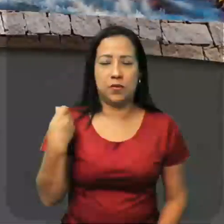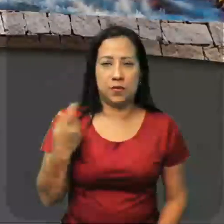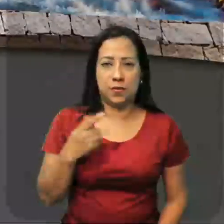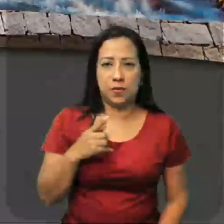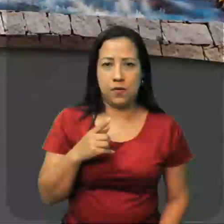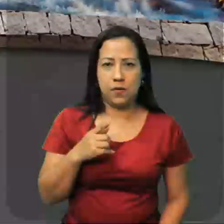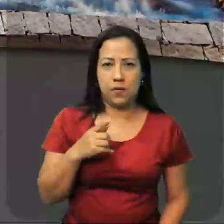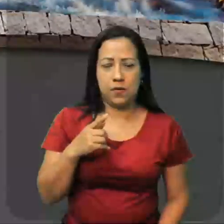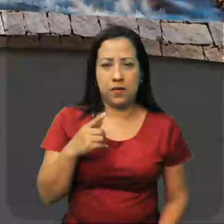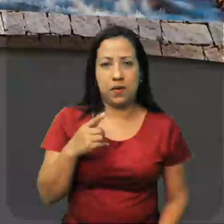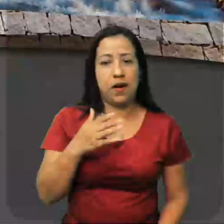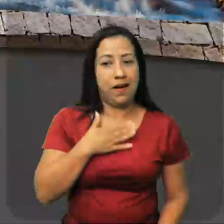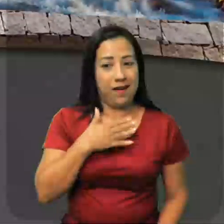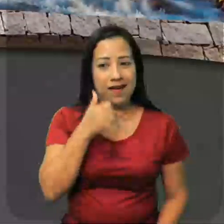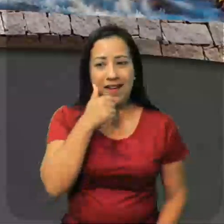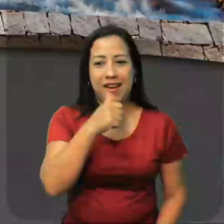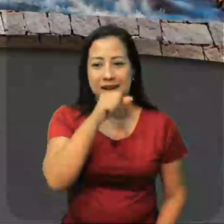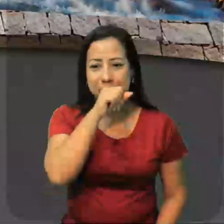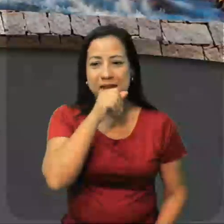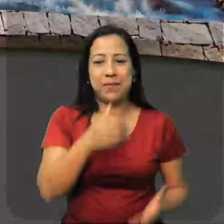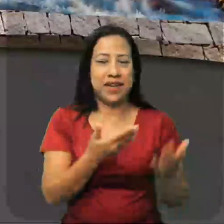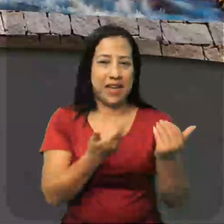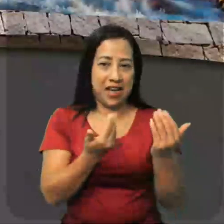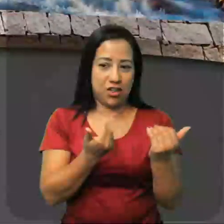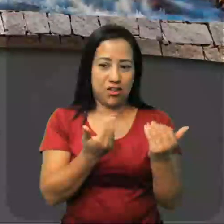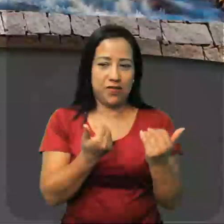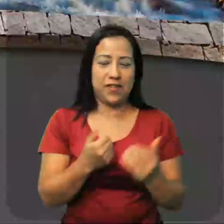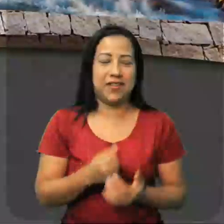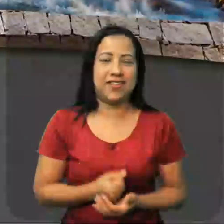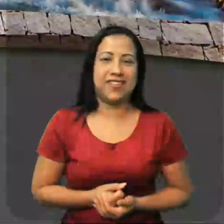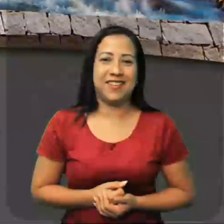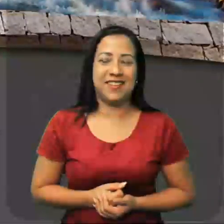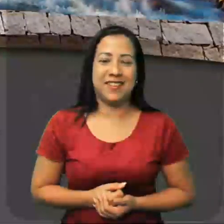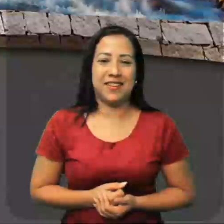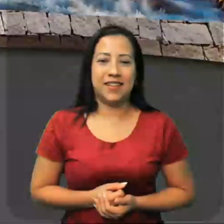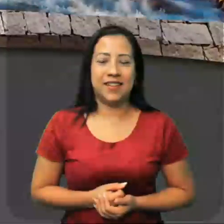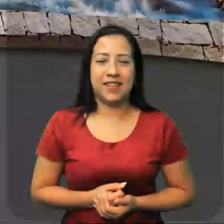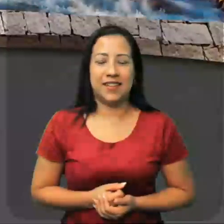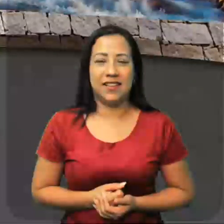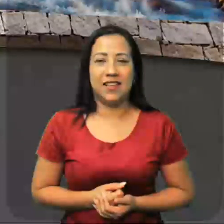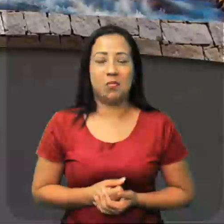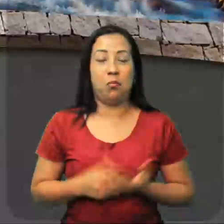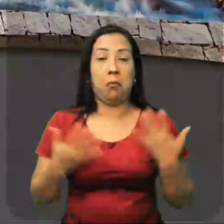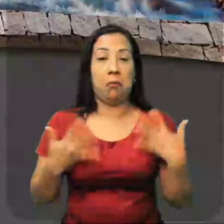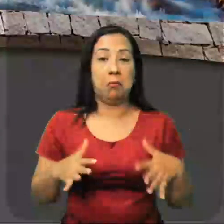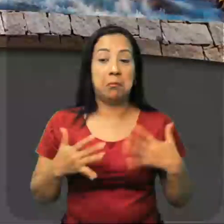nova? Era. Bastante nova para o meu pai, tá? Puxa.